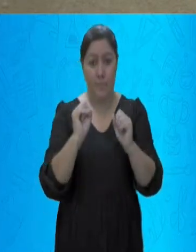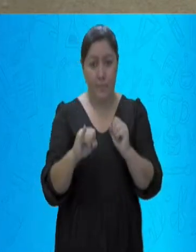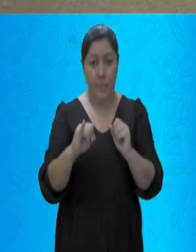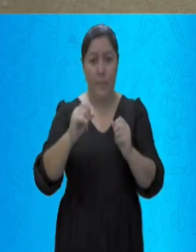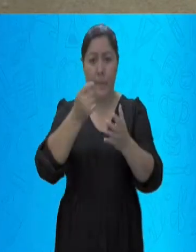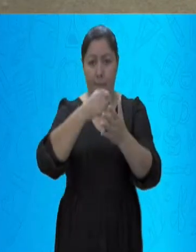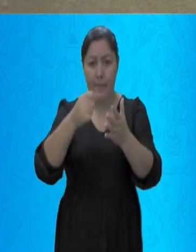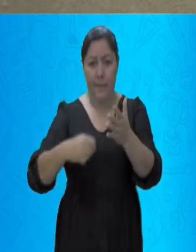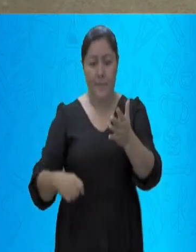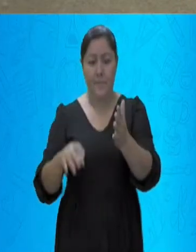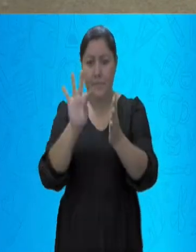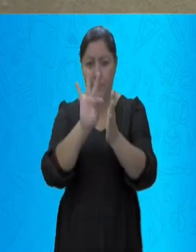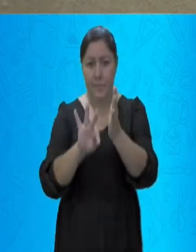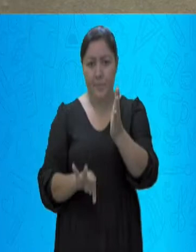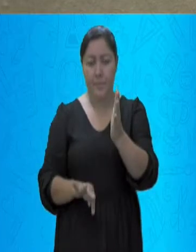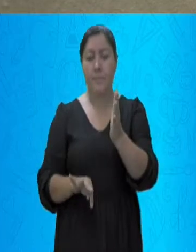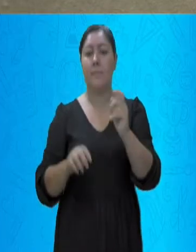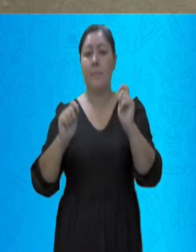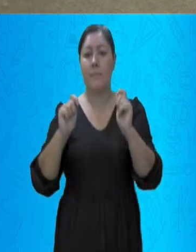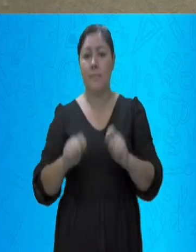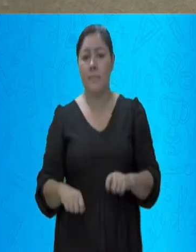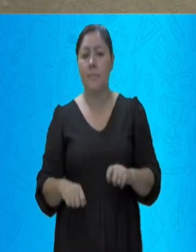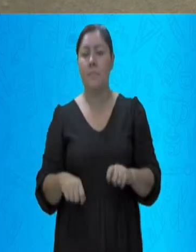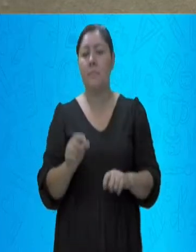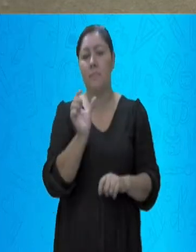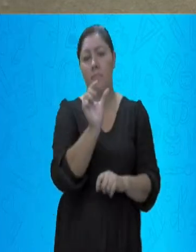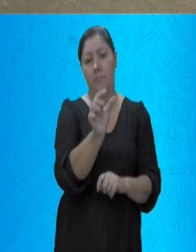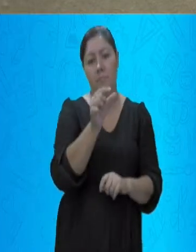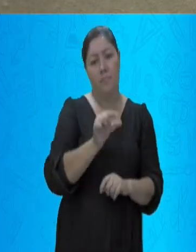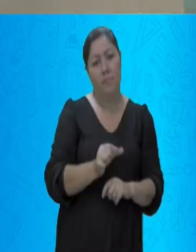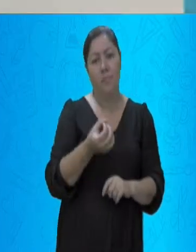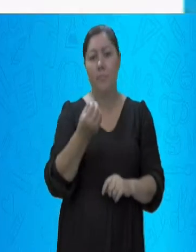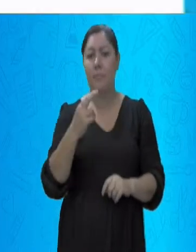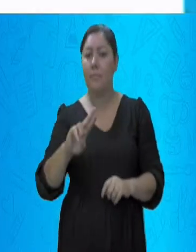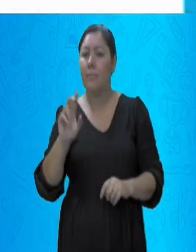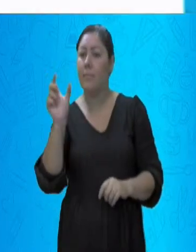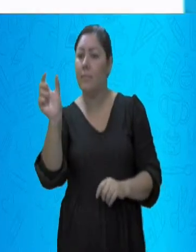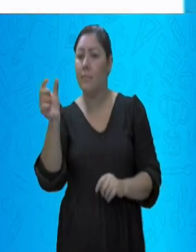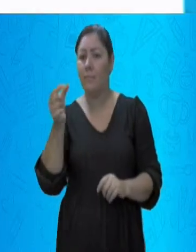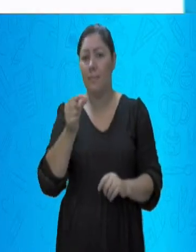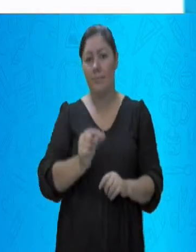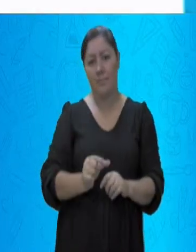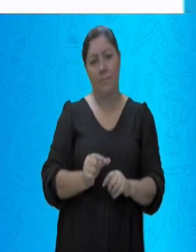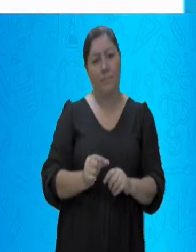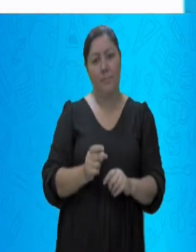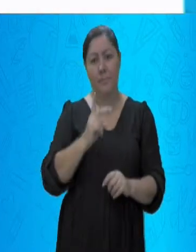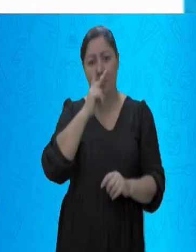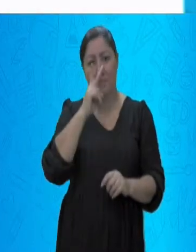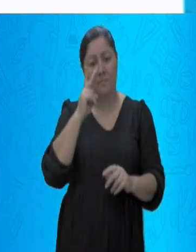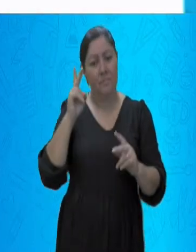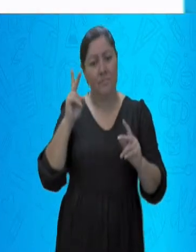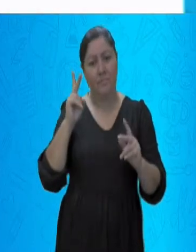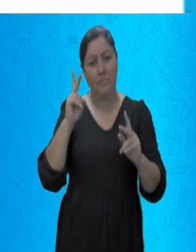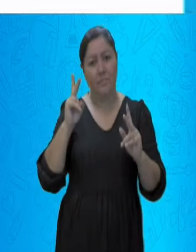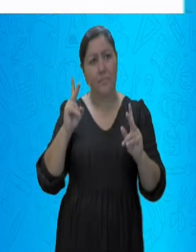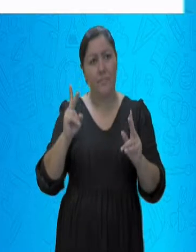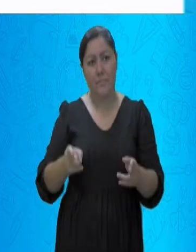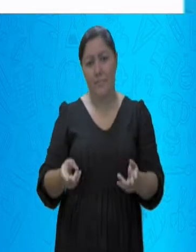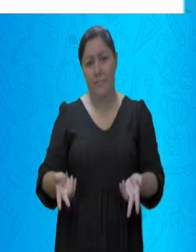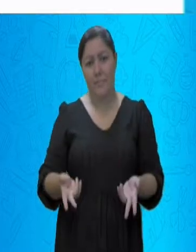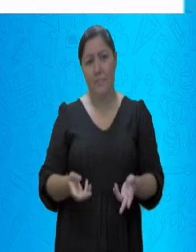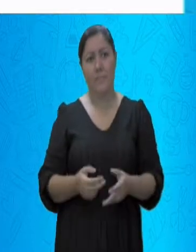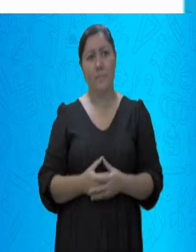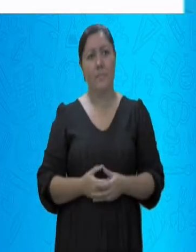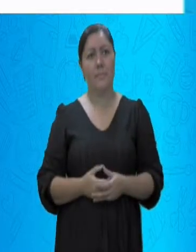não modifico o contexto da frase. Por exemplo, quando eu falo a palavra duro, uma